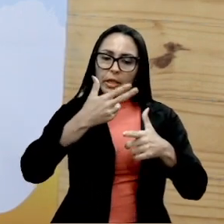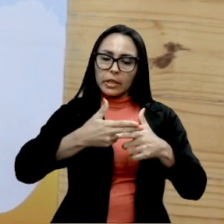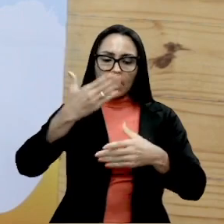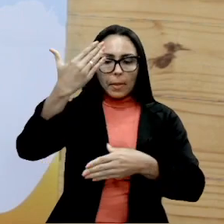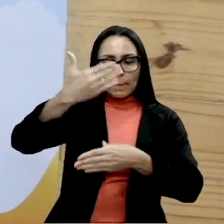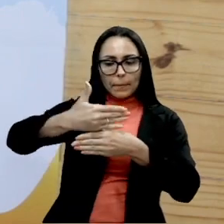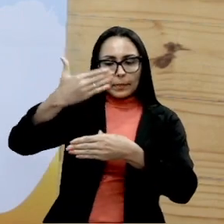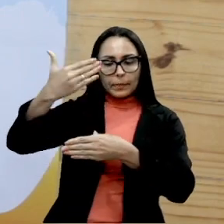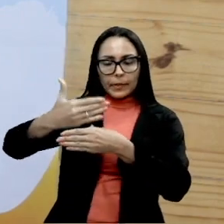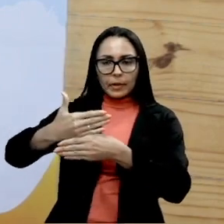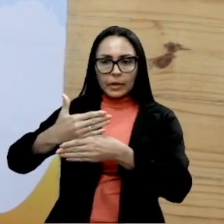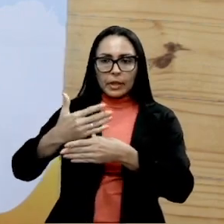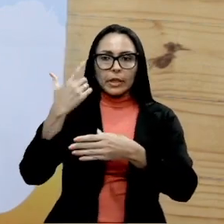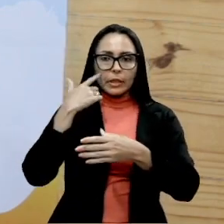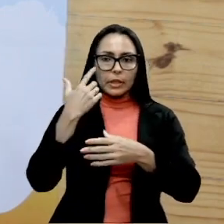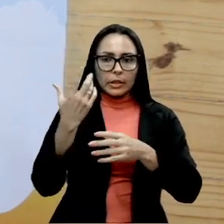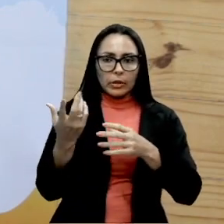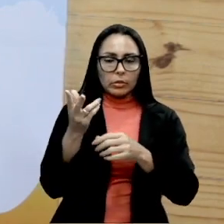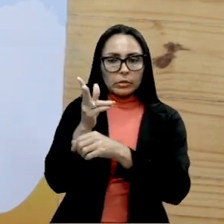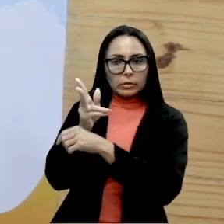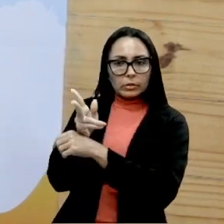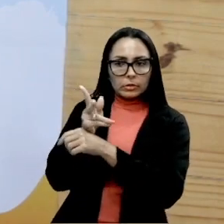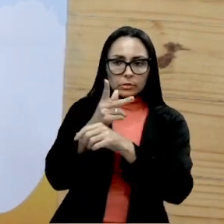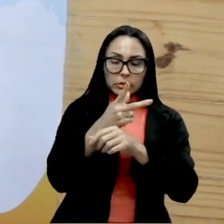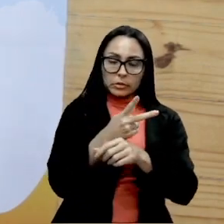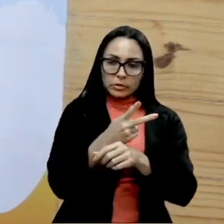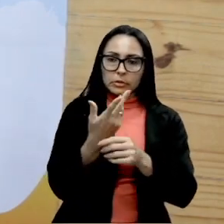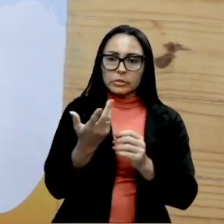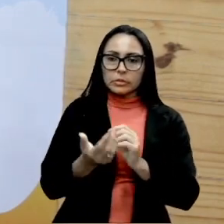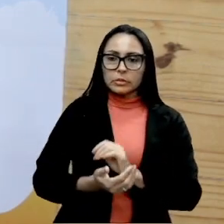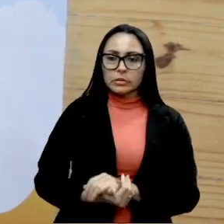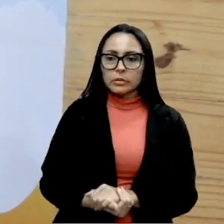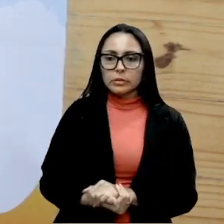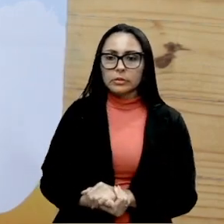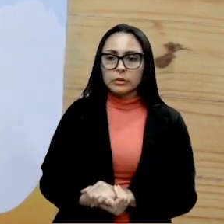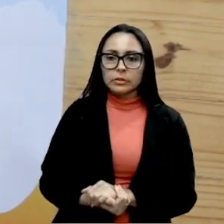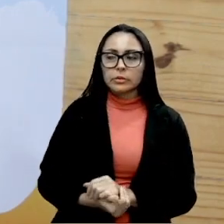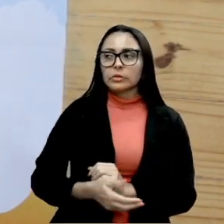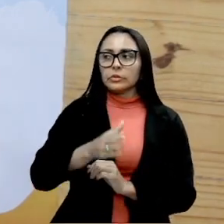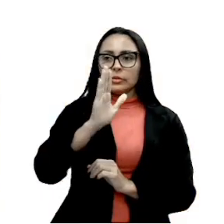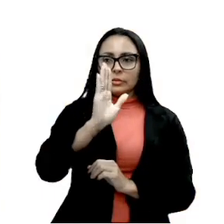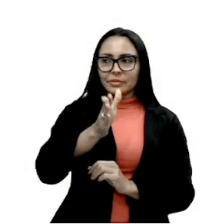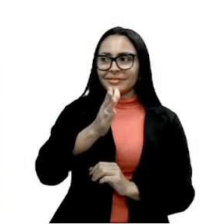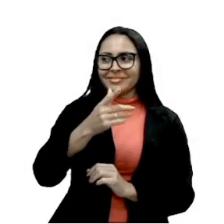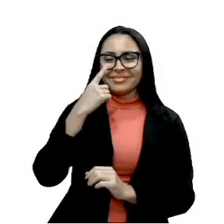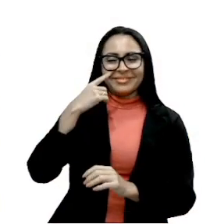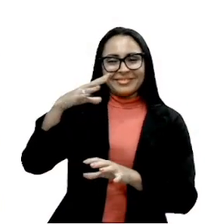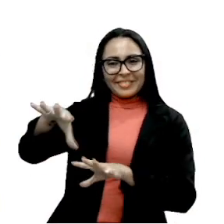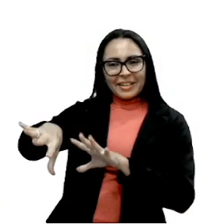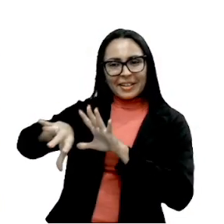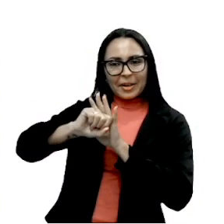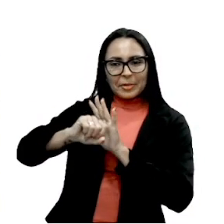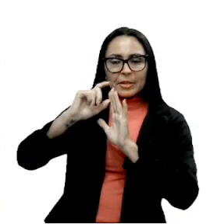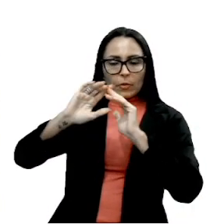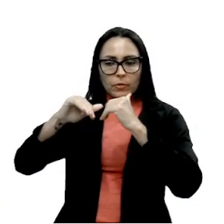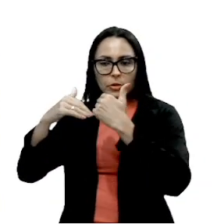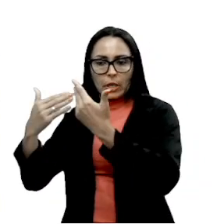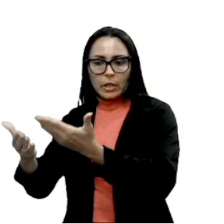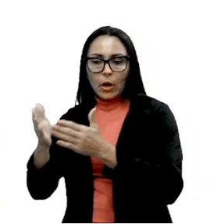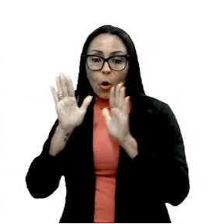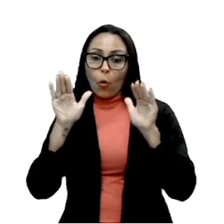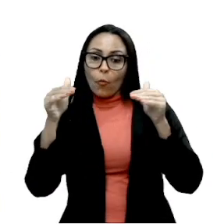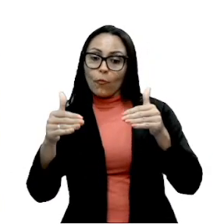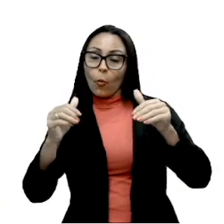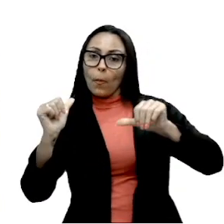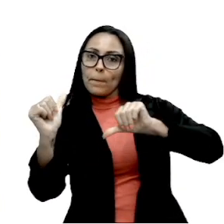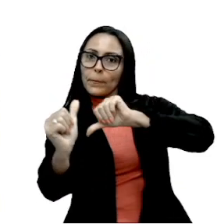editados juntos para criar uma narrativa completa naquela cena. Já a captação em evento, uma externa, o foco muda. Já